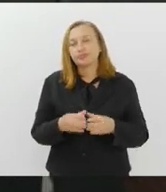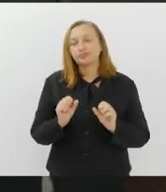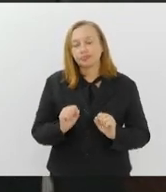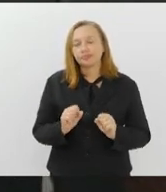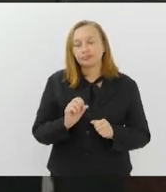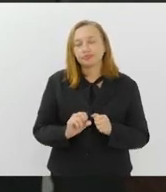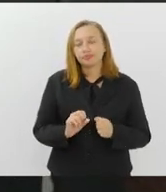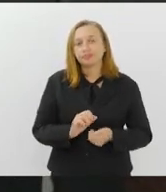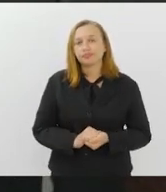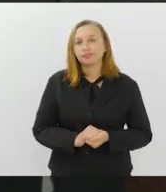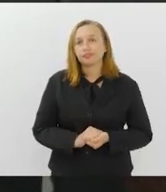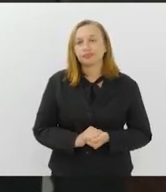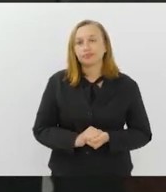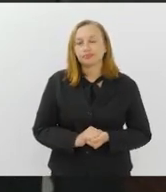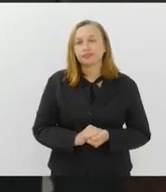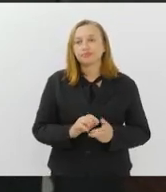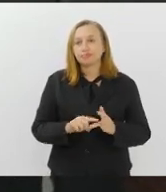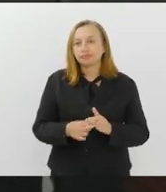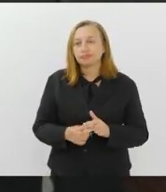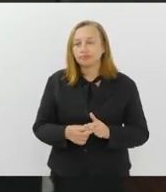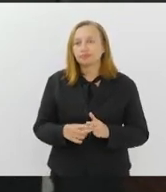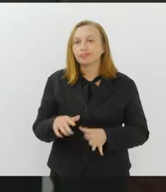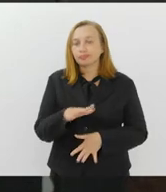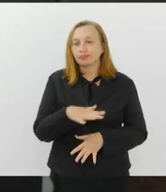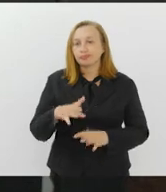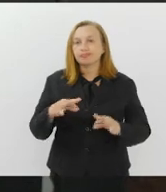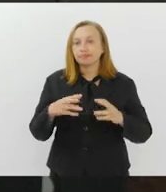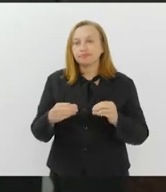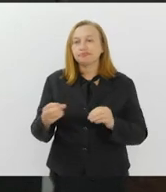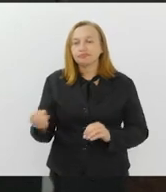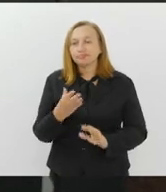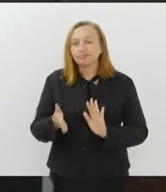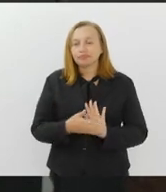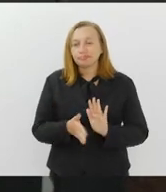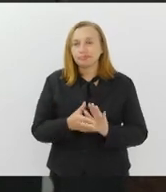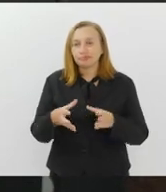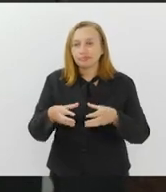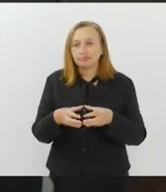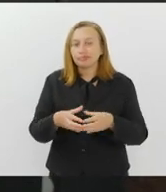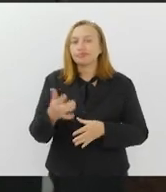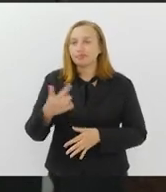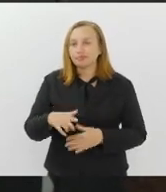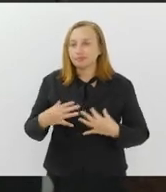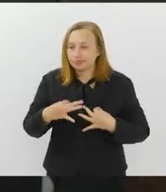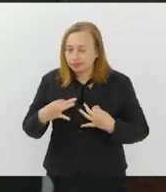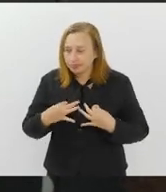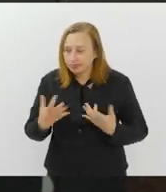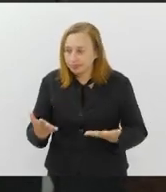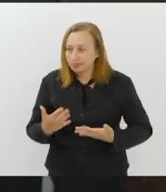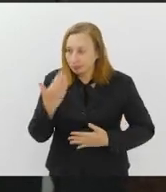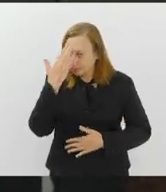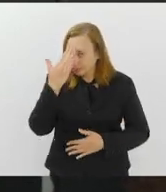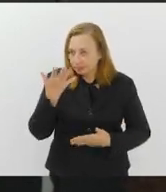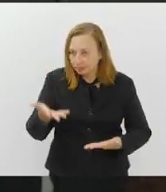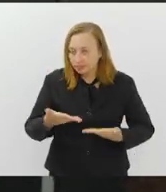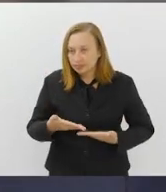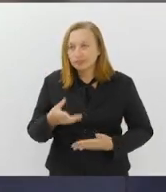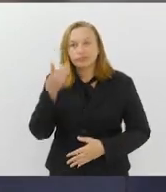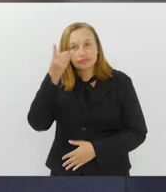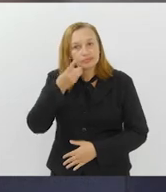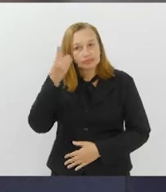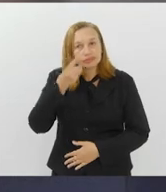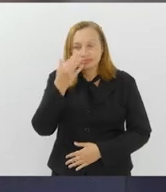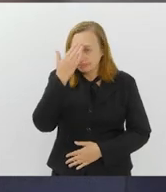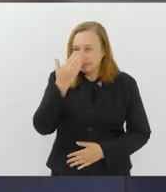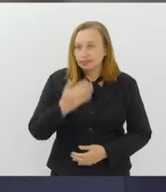obviamente, regular o setor como um todo com a nova proposta dessa comissão. Então, mais uma vez, me coloco à disposição e obrigado pelo convite, deputado.